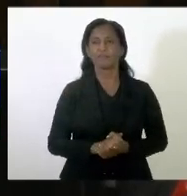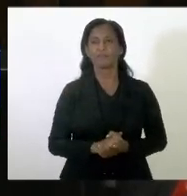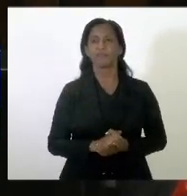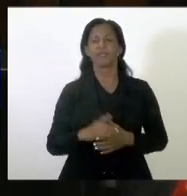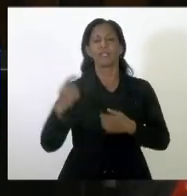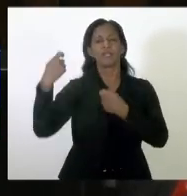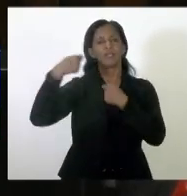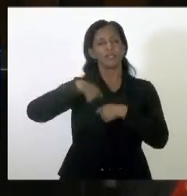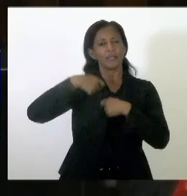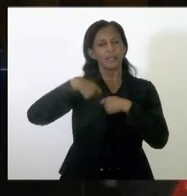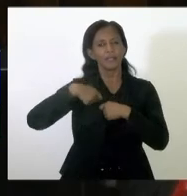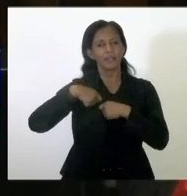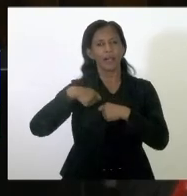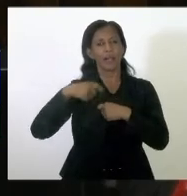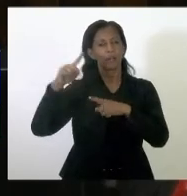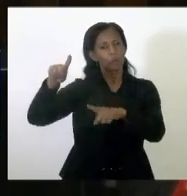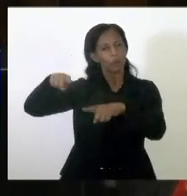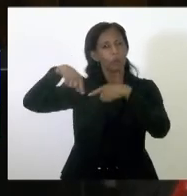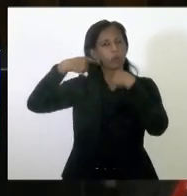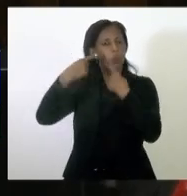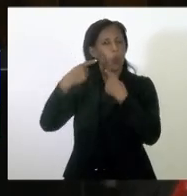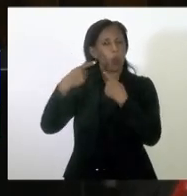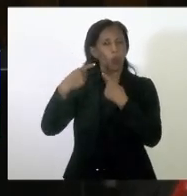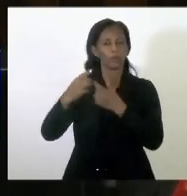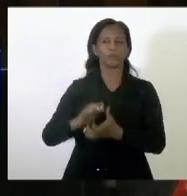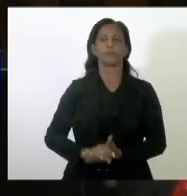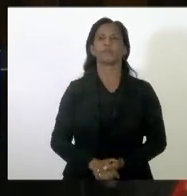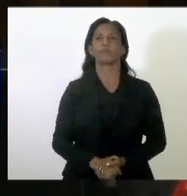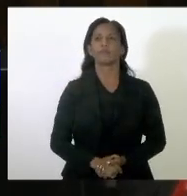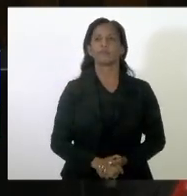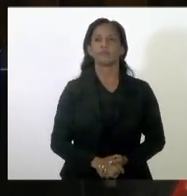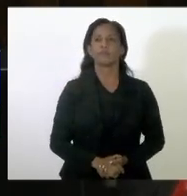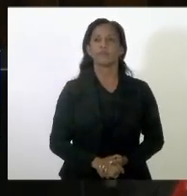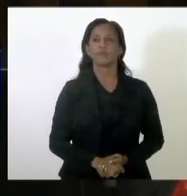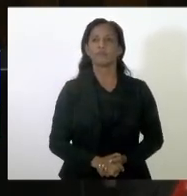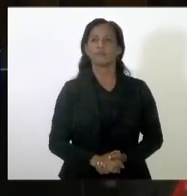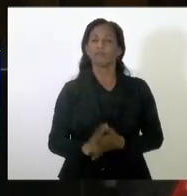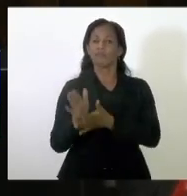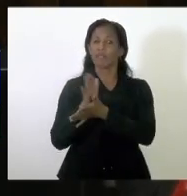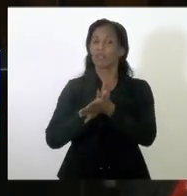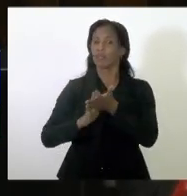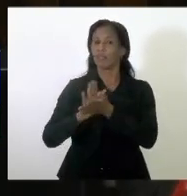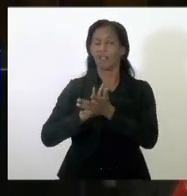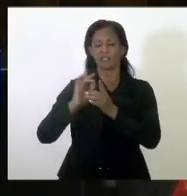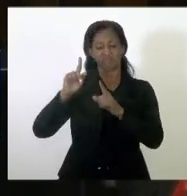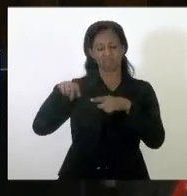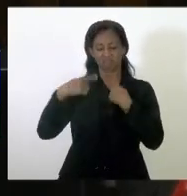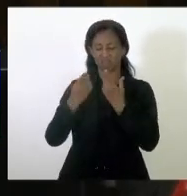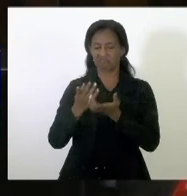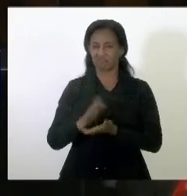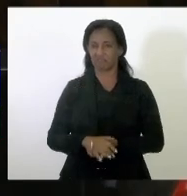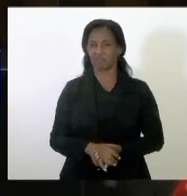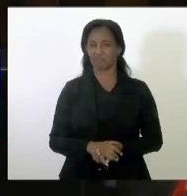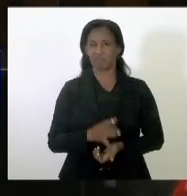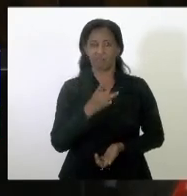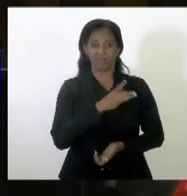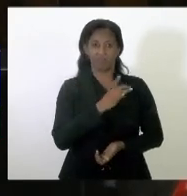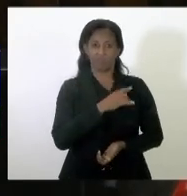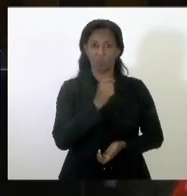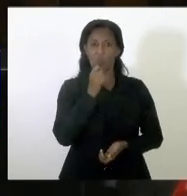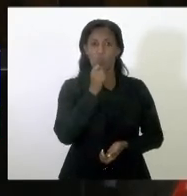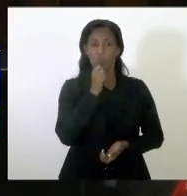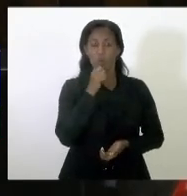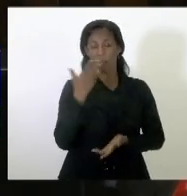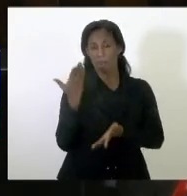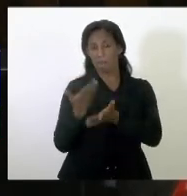tentaram ou tentam me atacar de todas as formas. Nada vai me intimidar e eu quero que vocês, ao invés de perderem tempo com